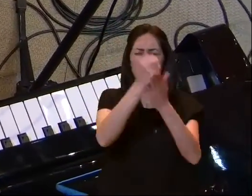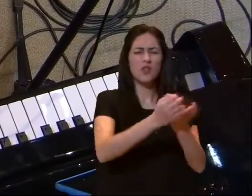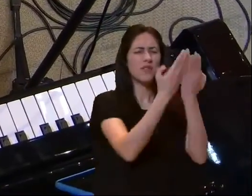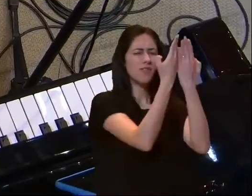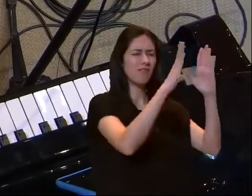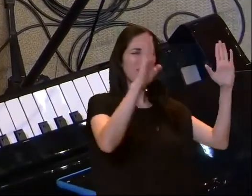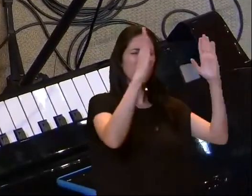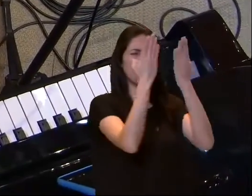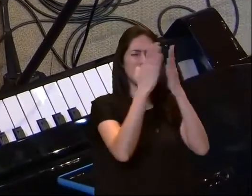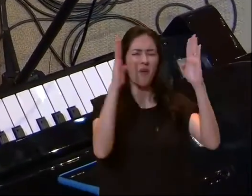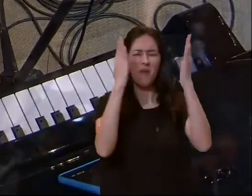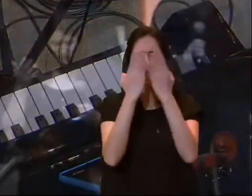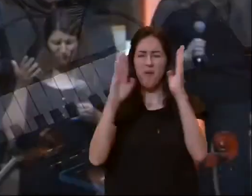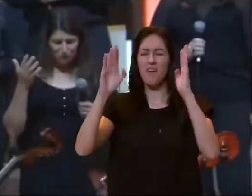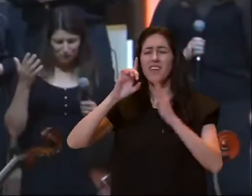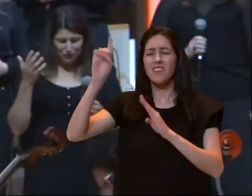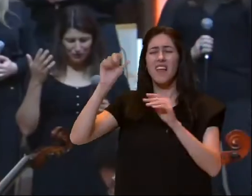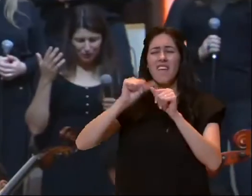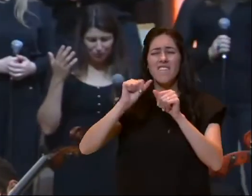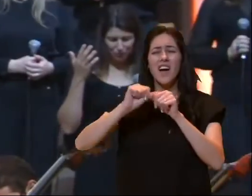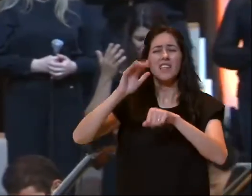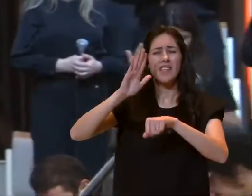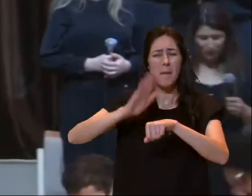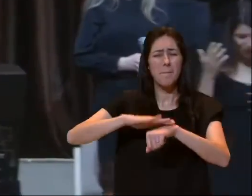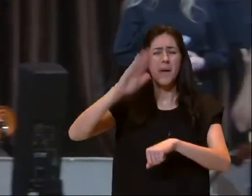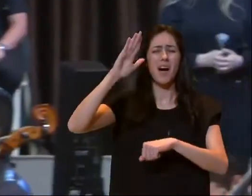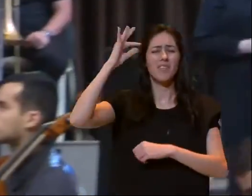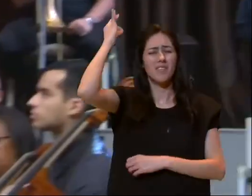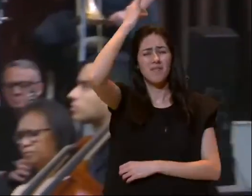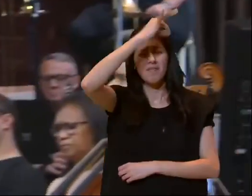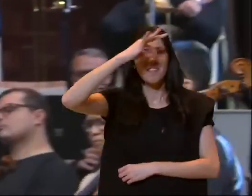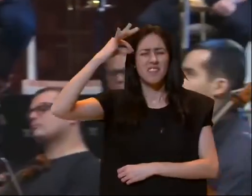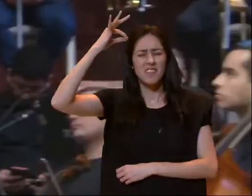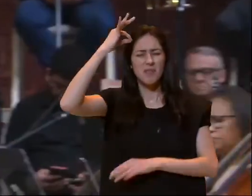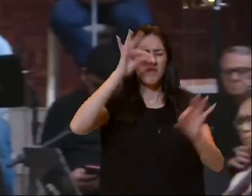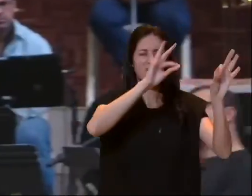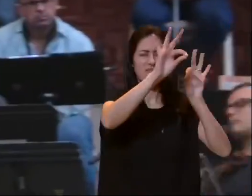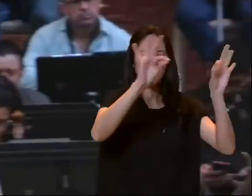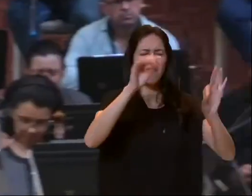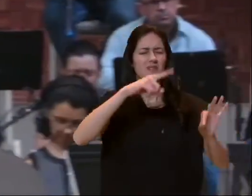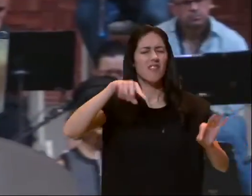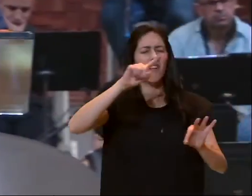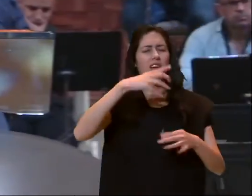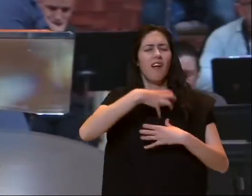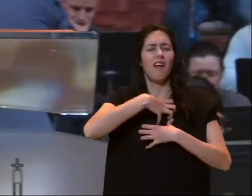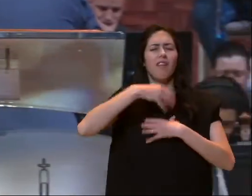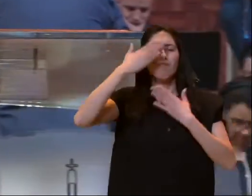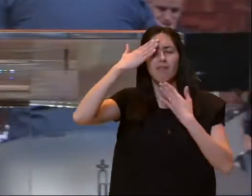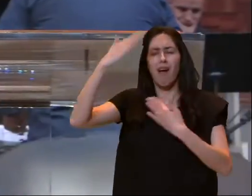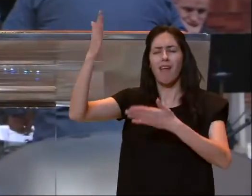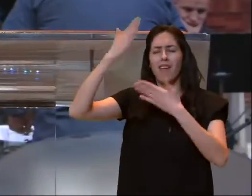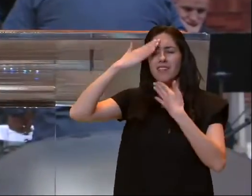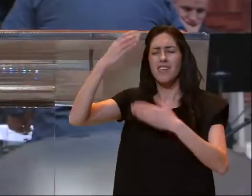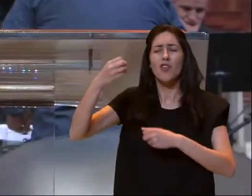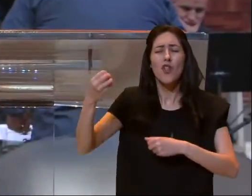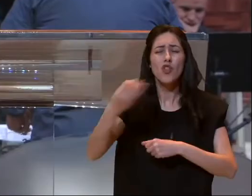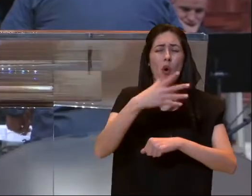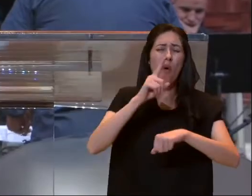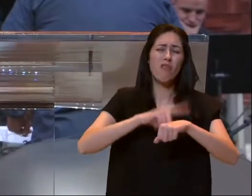Pai, que o Senhor faça mais, que esse espírito de gratidão mova a tua igreja para um novo tempo, que